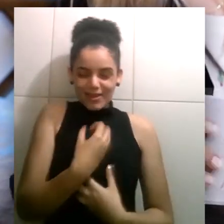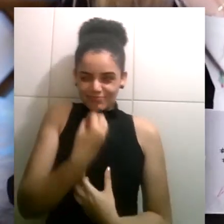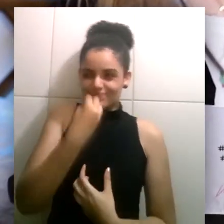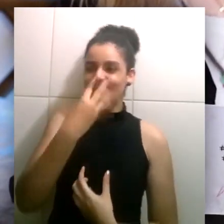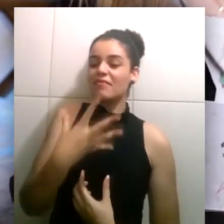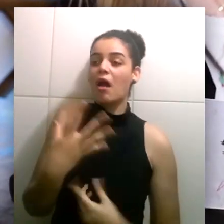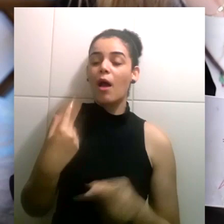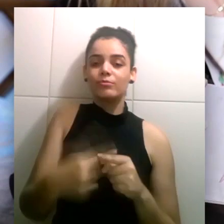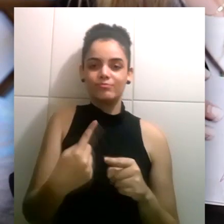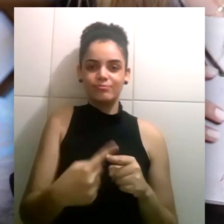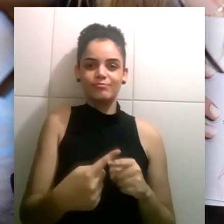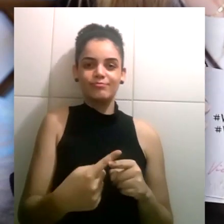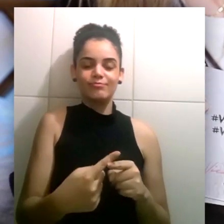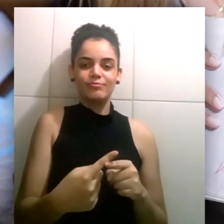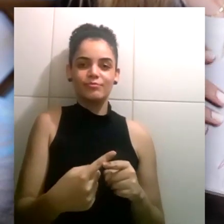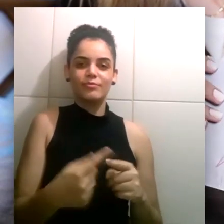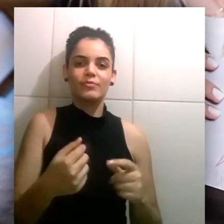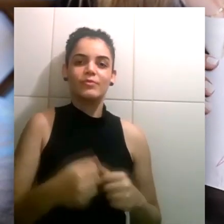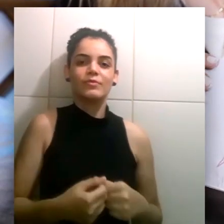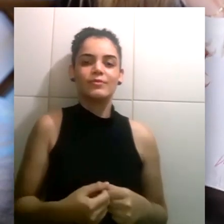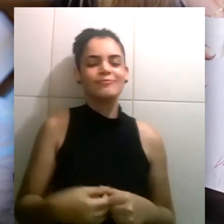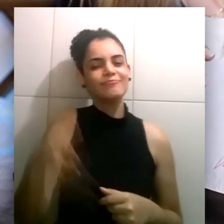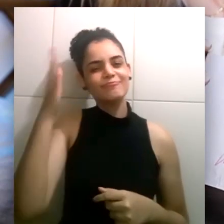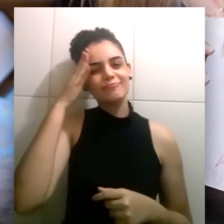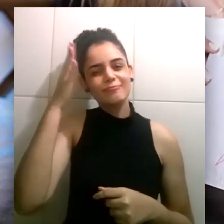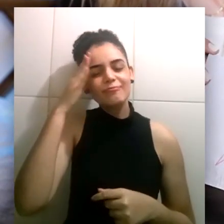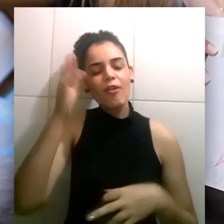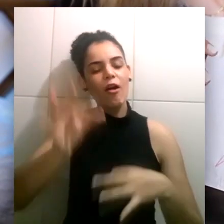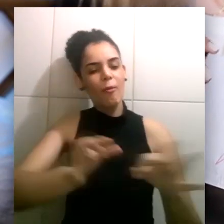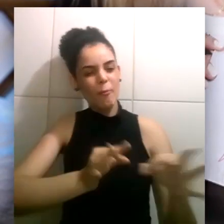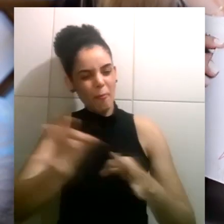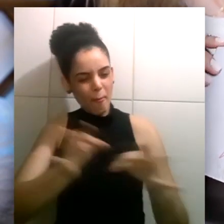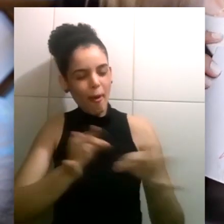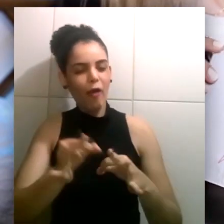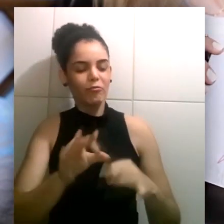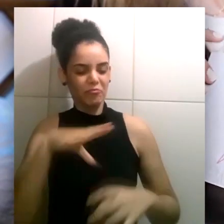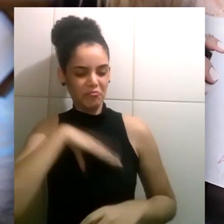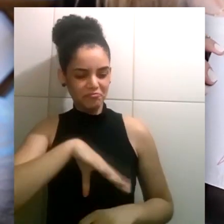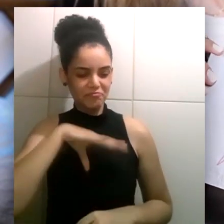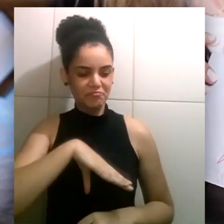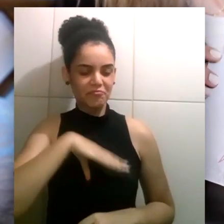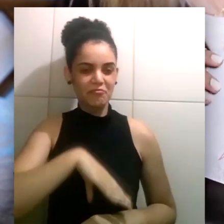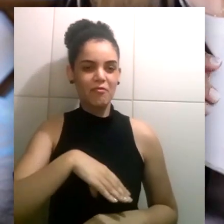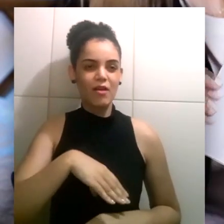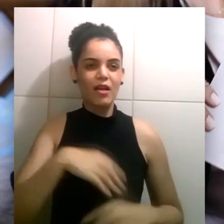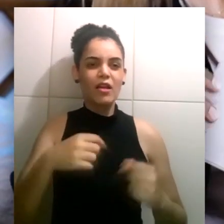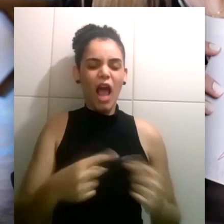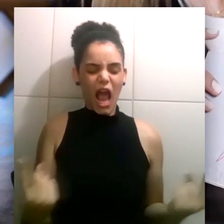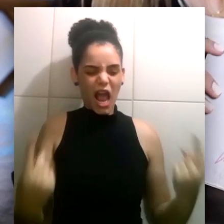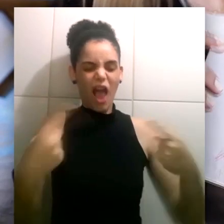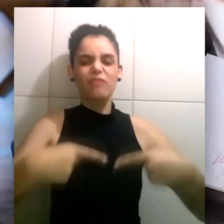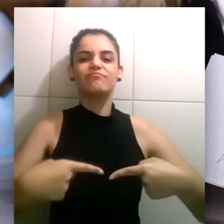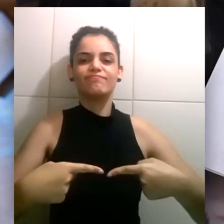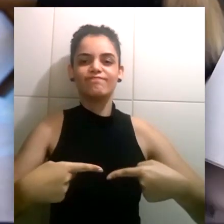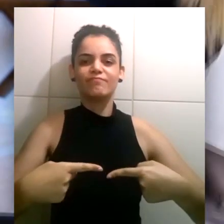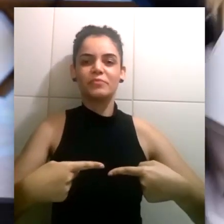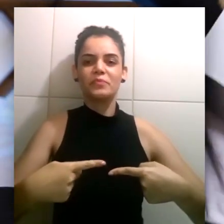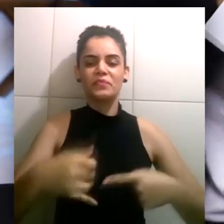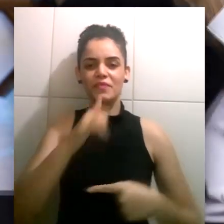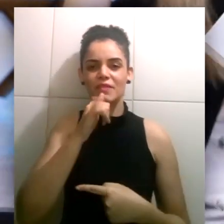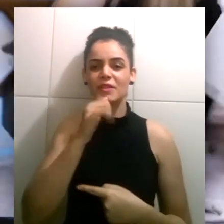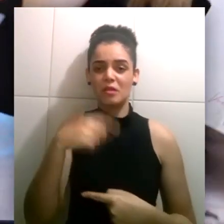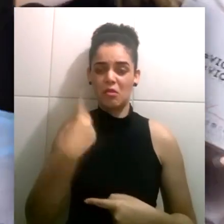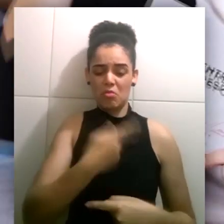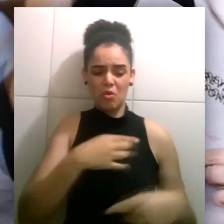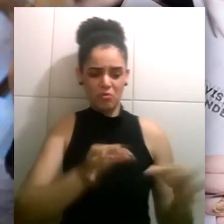super honrada, porque ela sabia o que era fazer um projeto em português. E, gente, é um grande desafio. É que nem a